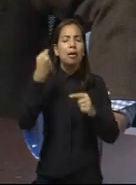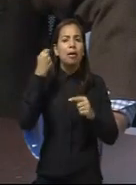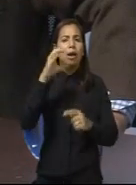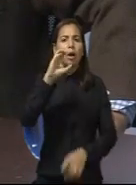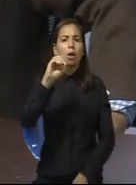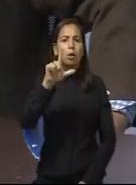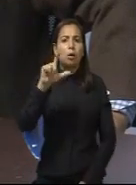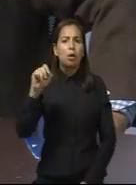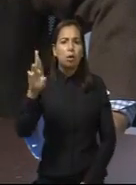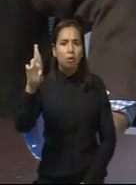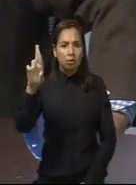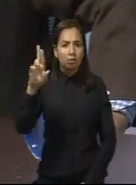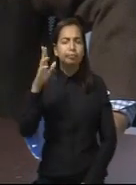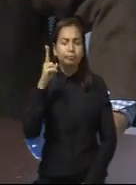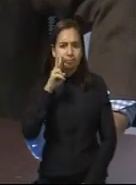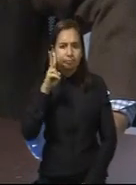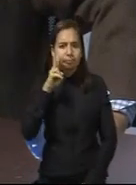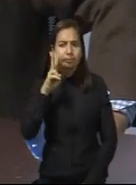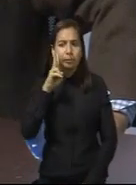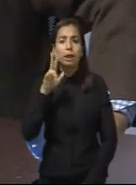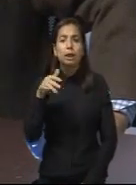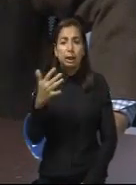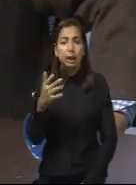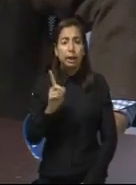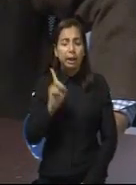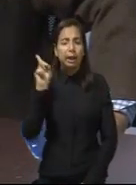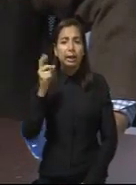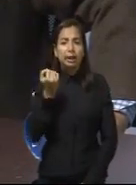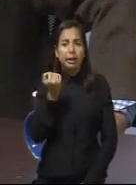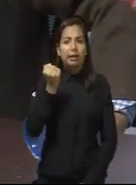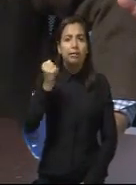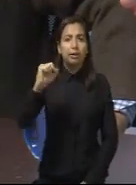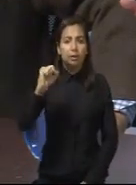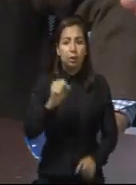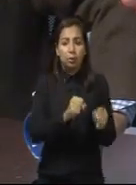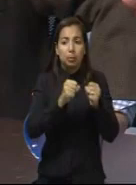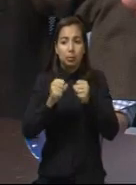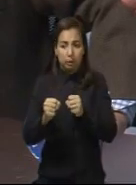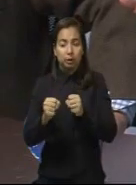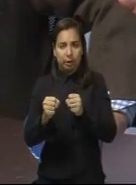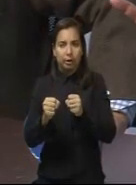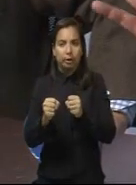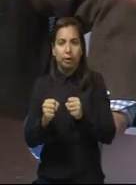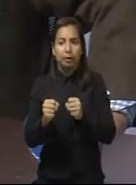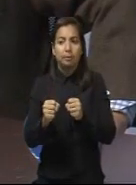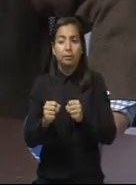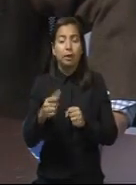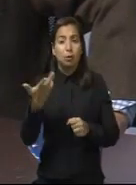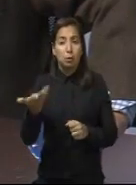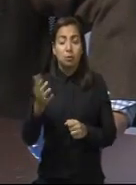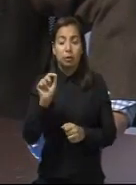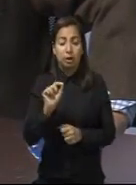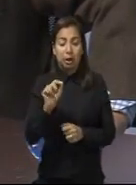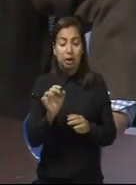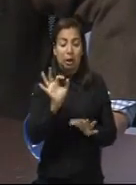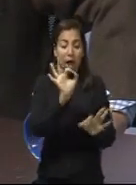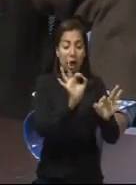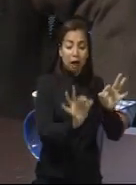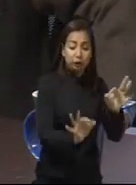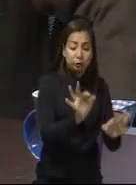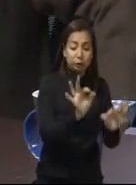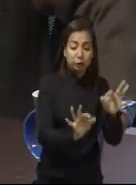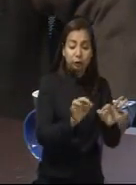Collor foi defenestrado do poder por causa de uma Fiat Elba. Certo? Uhum. A justiça está